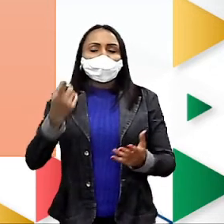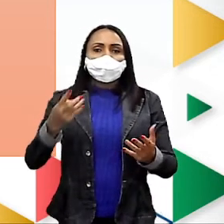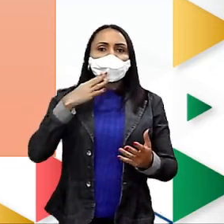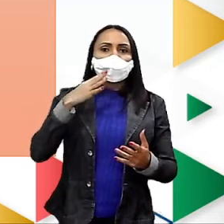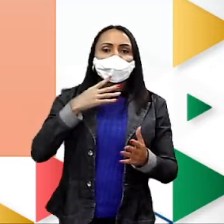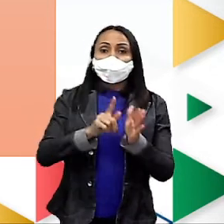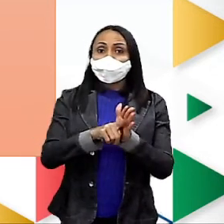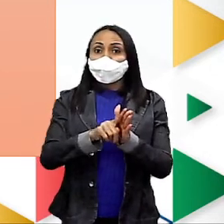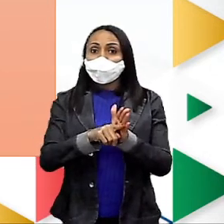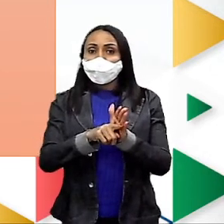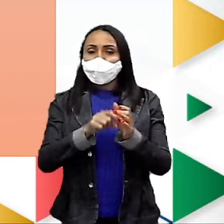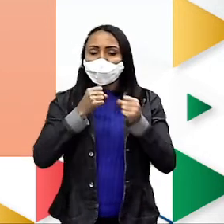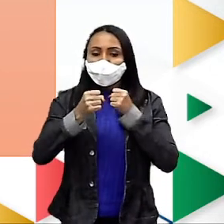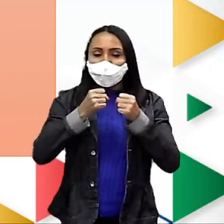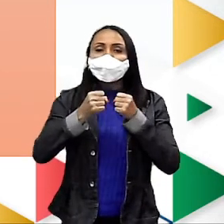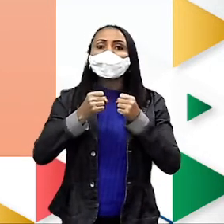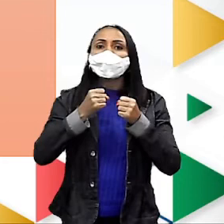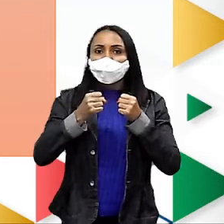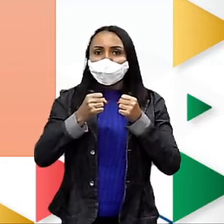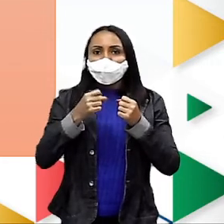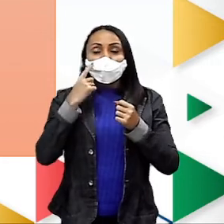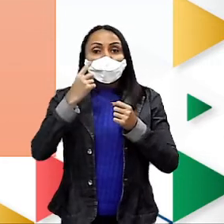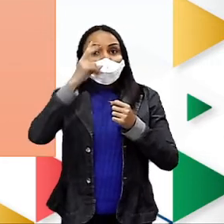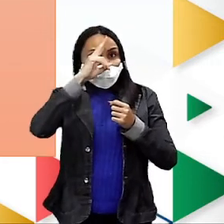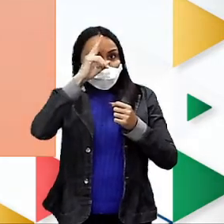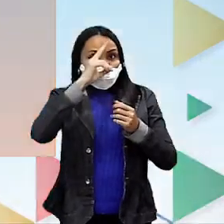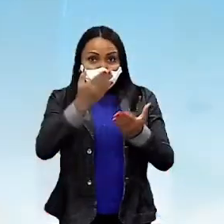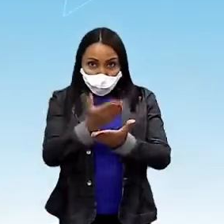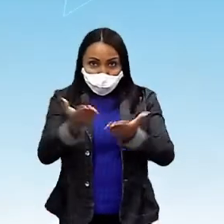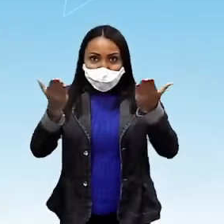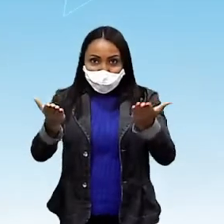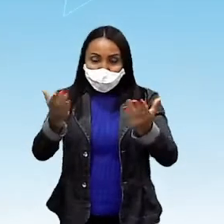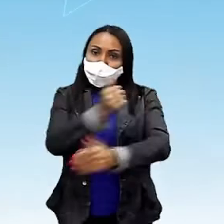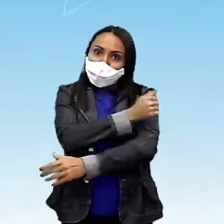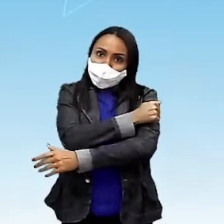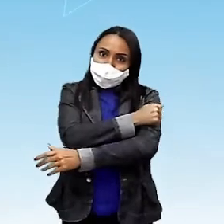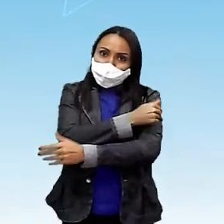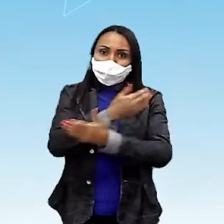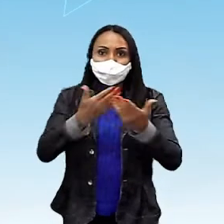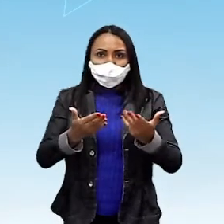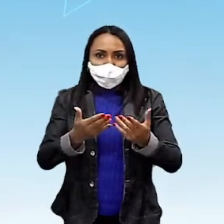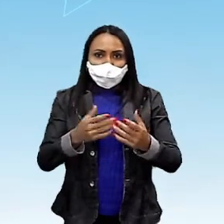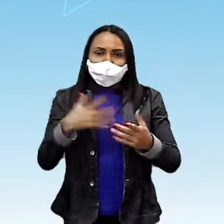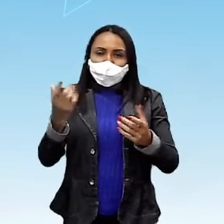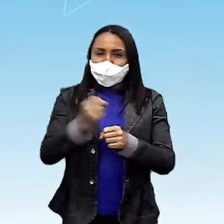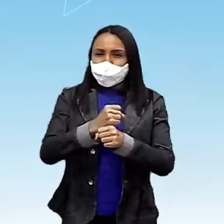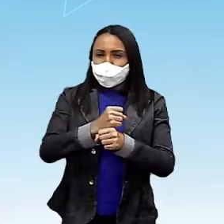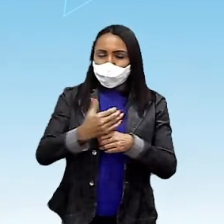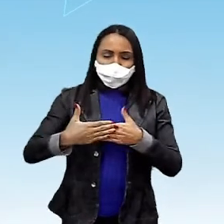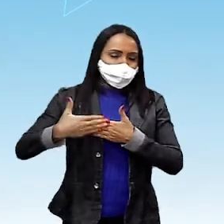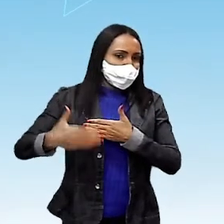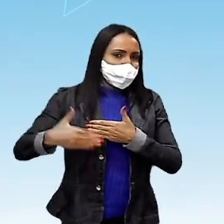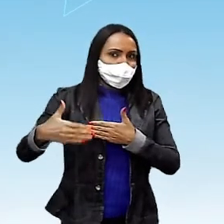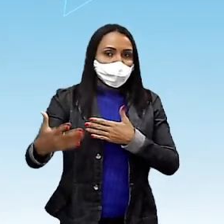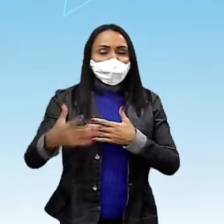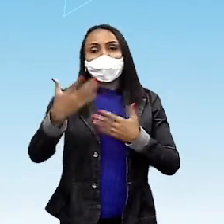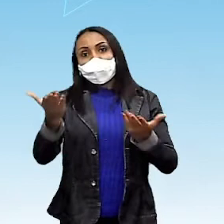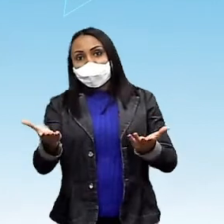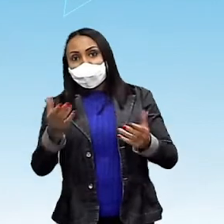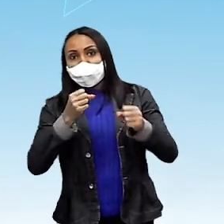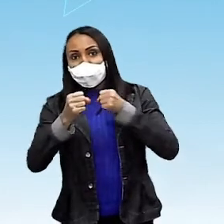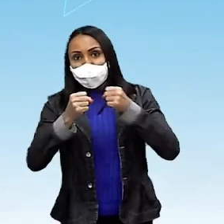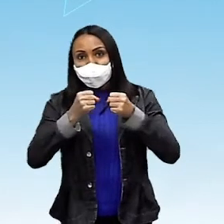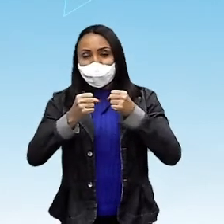a entrevista. E lembrar que vocês, estudantes do 7º ano, daqui a alguns anos, vão fazer entrevistas para